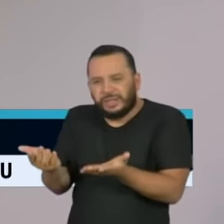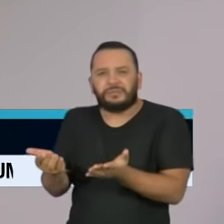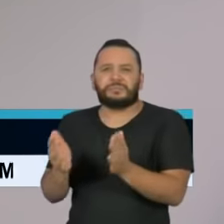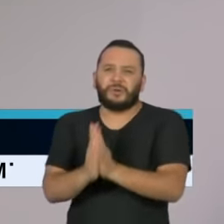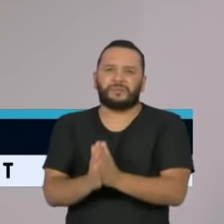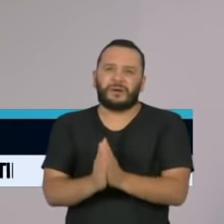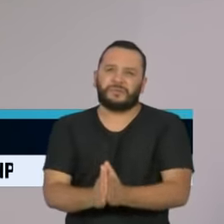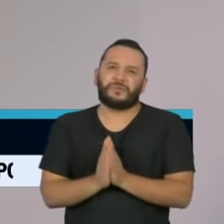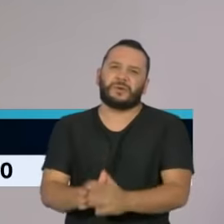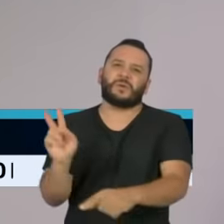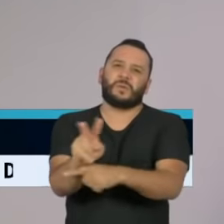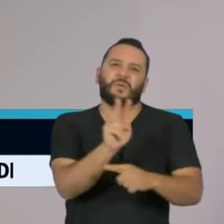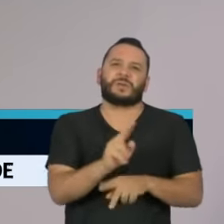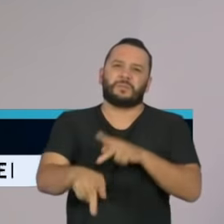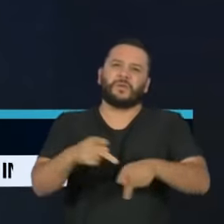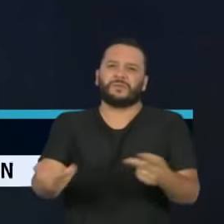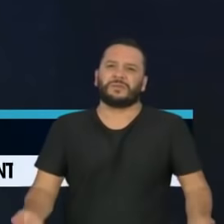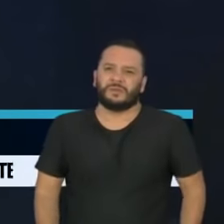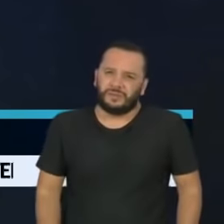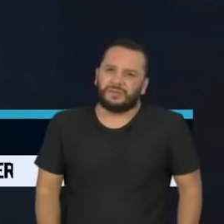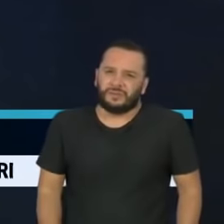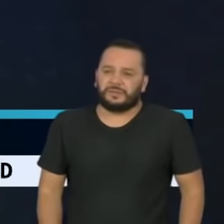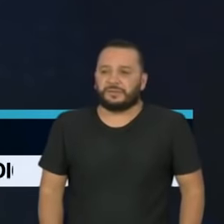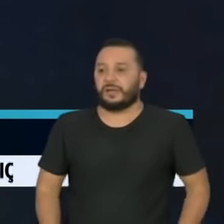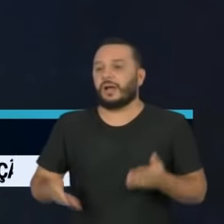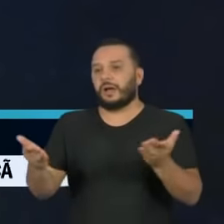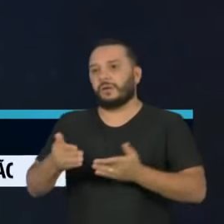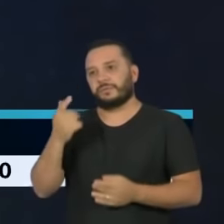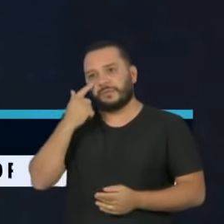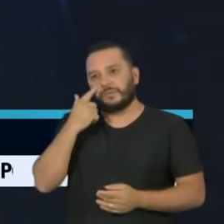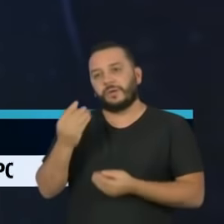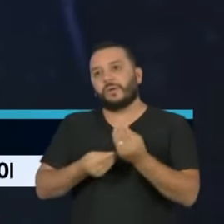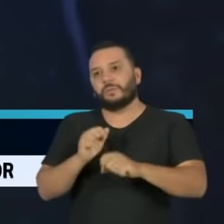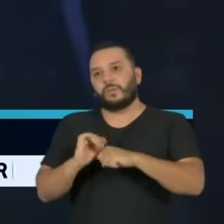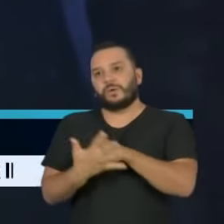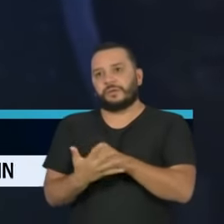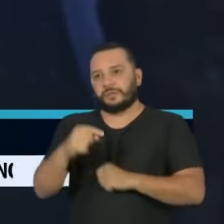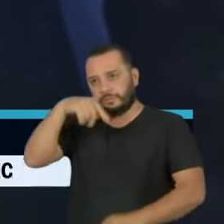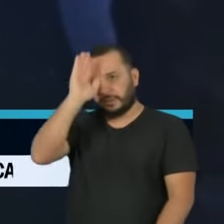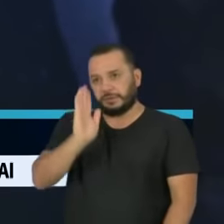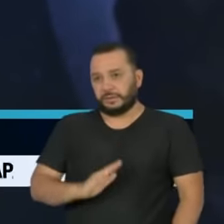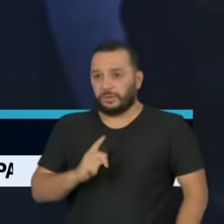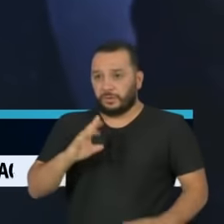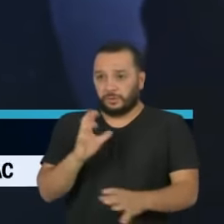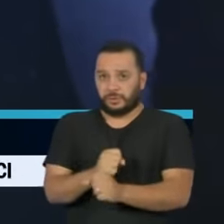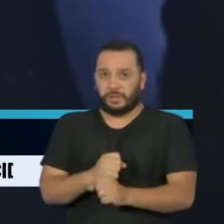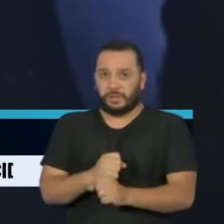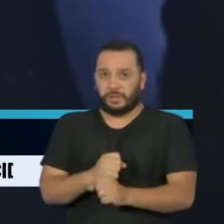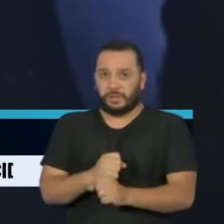interessar nos interesses da população. E agora nós vamos atualizar os números do novo coronavírus. Subiu para 57 o número de mortes